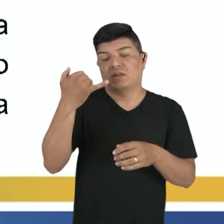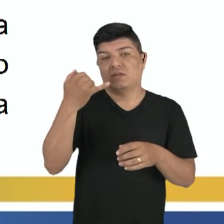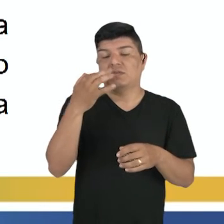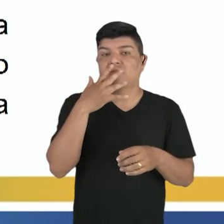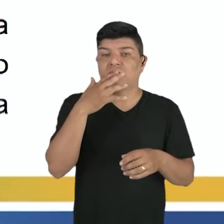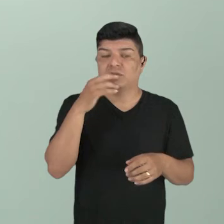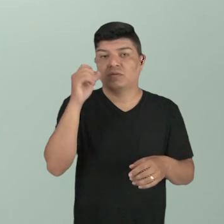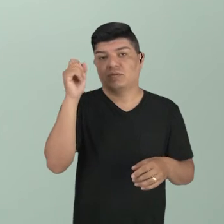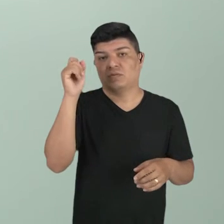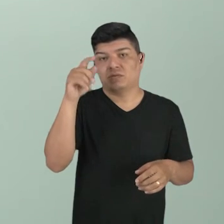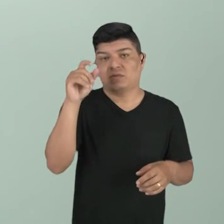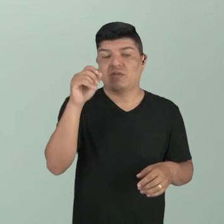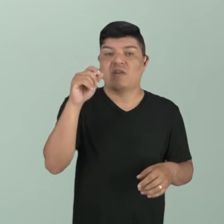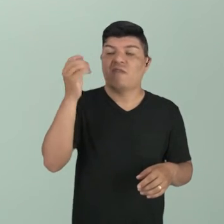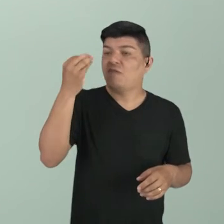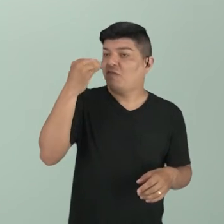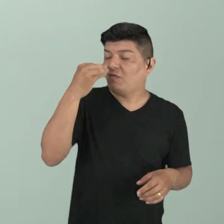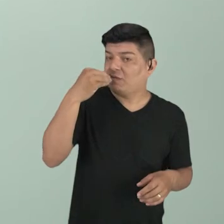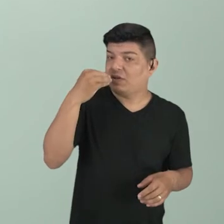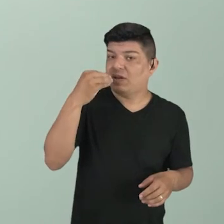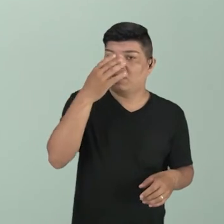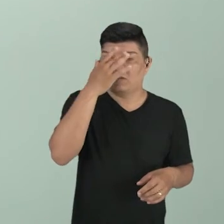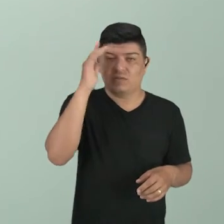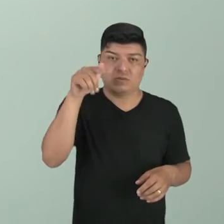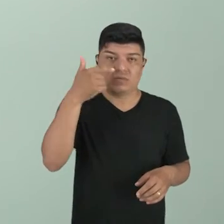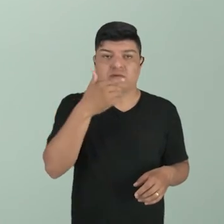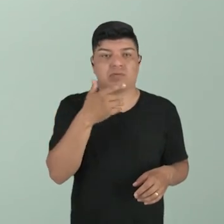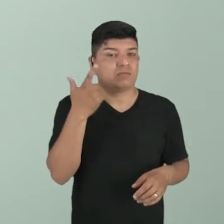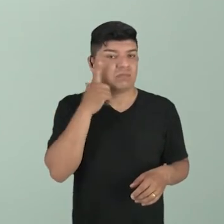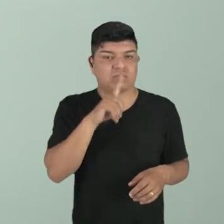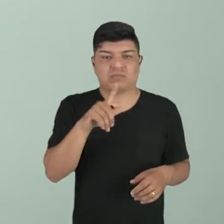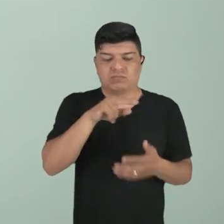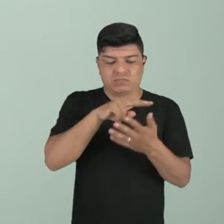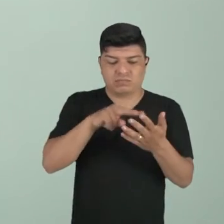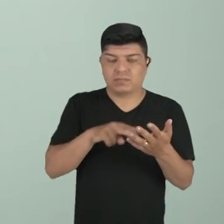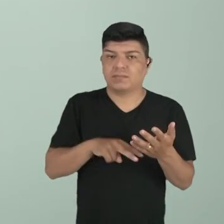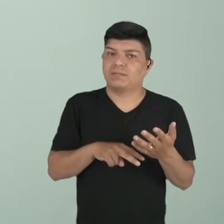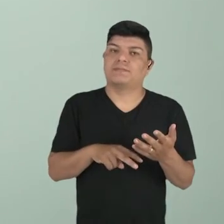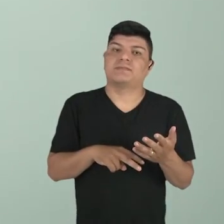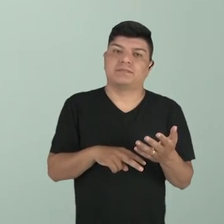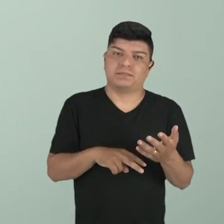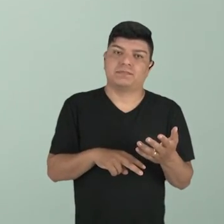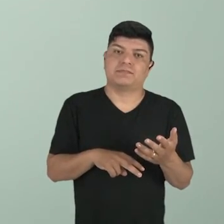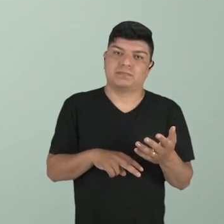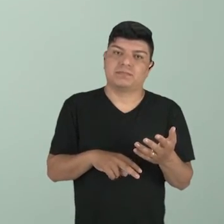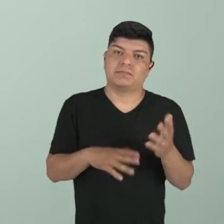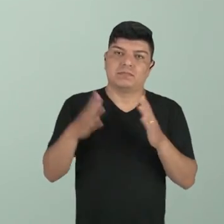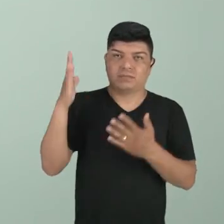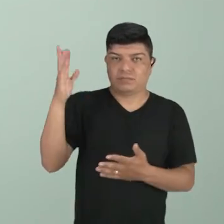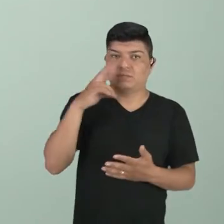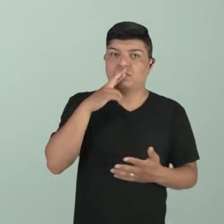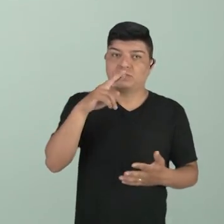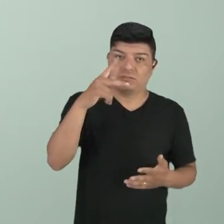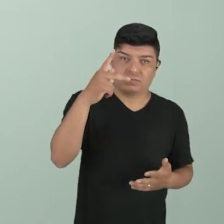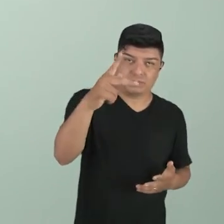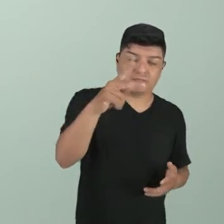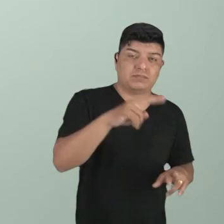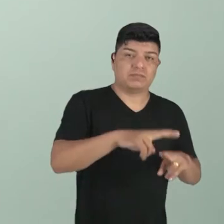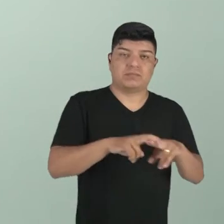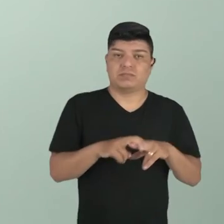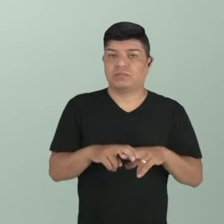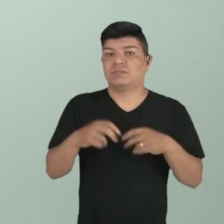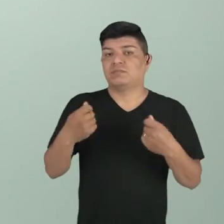e o leitor não conseguir ler sua resposta no gabarito. Ou quem está lendo a sua redação mesmo. Então,